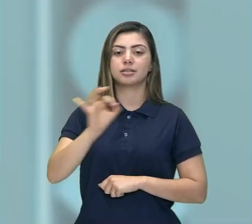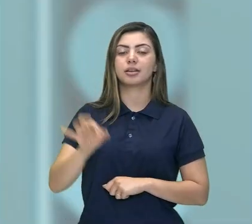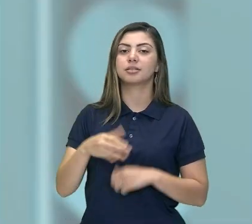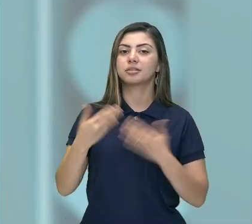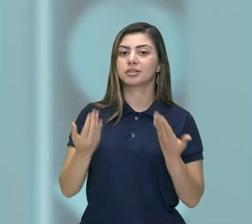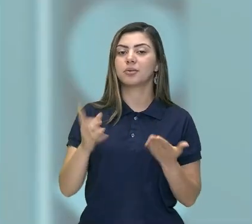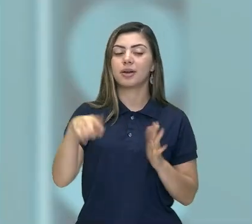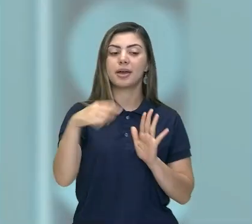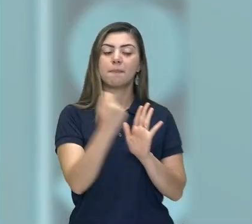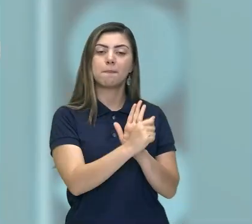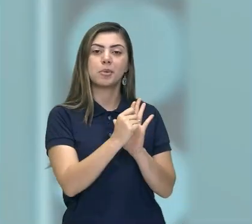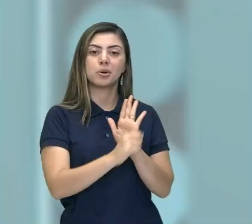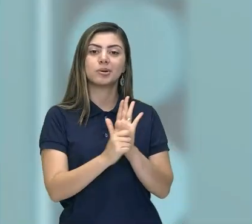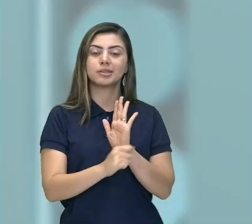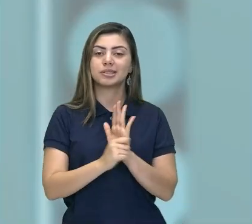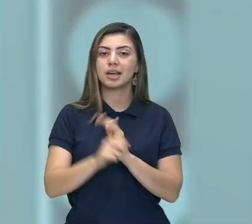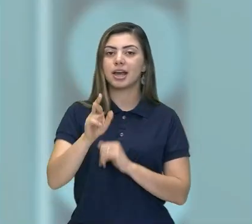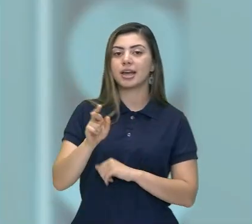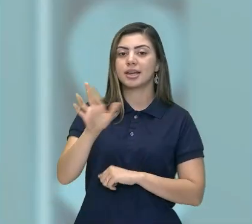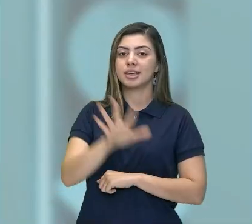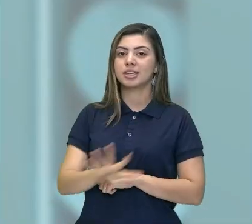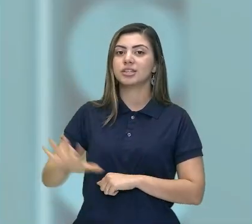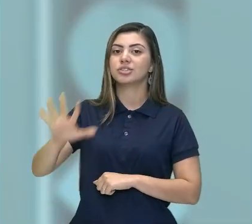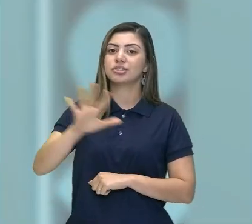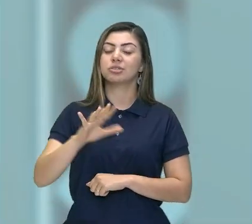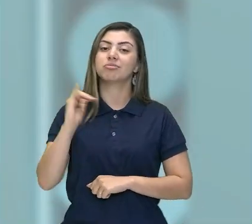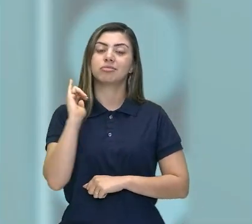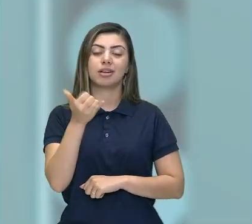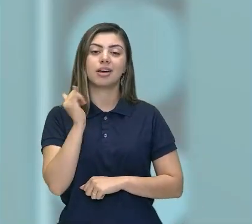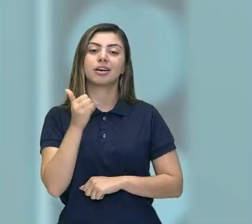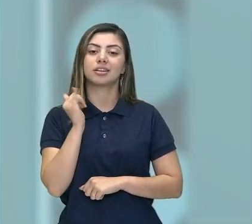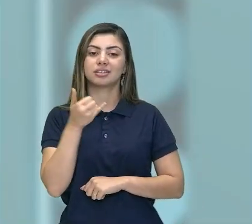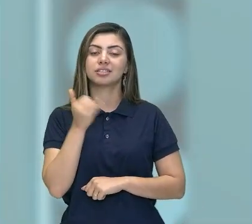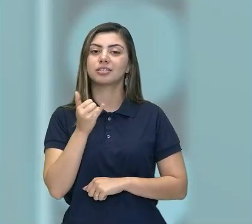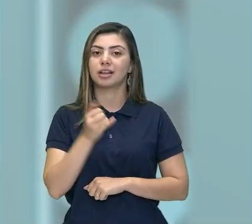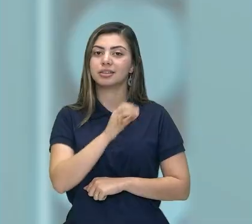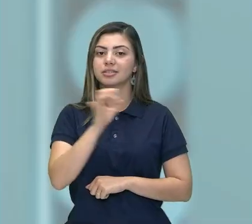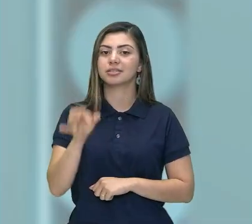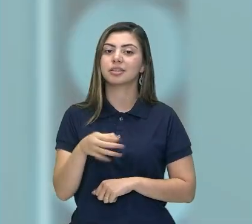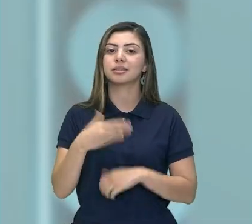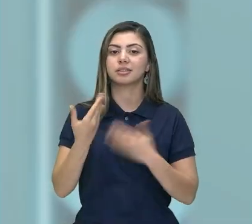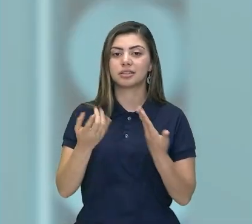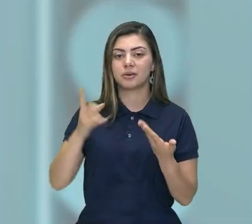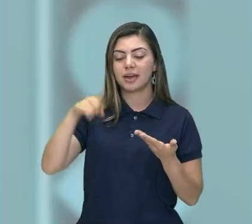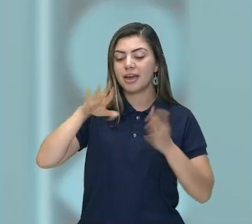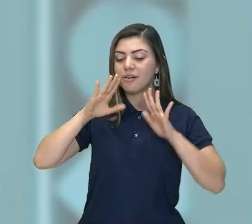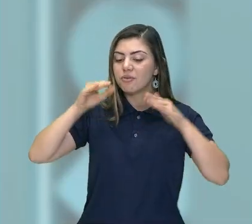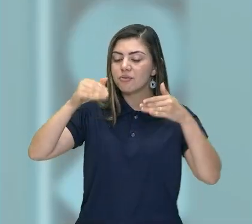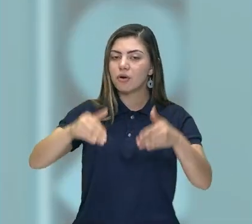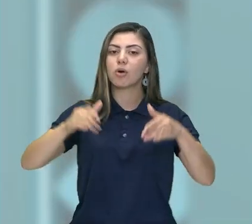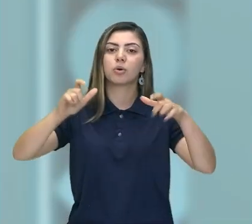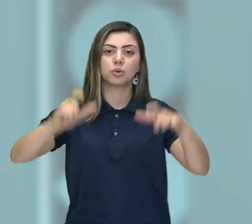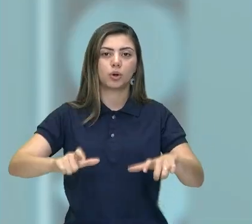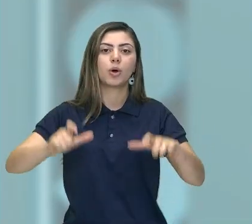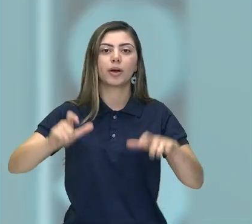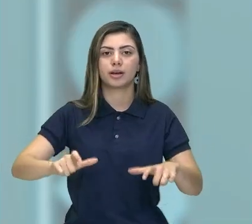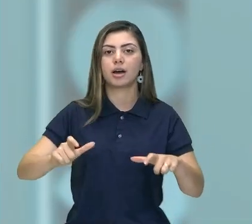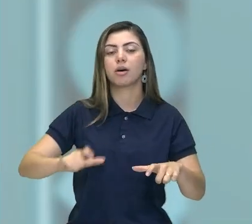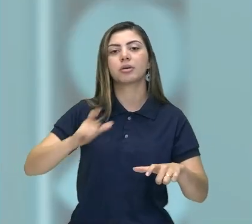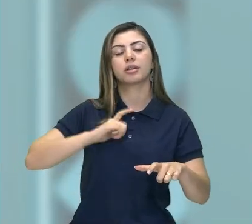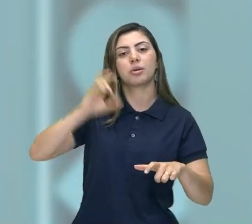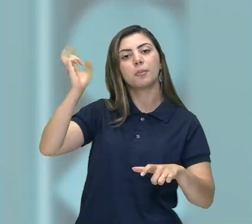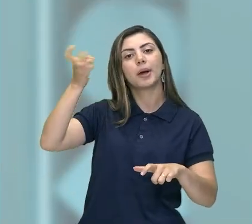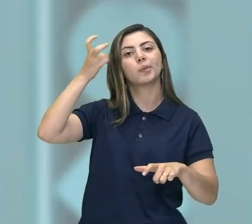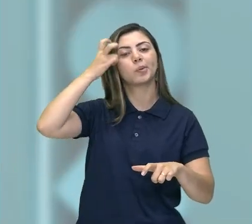prosa regionalista ou de narrativa regionalista é quando a gente tem esse foco em determinada região, em determinada cultura